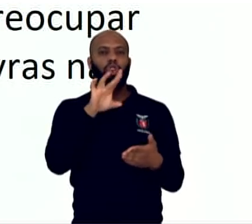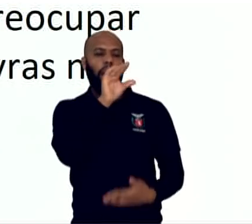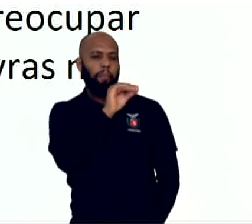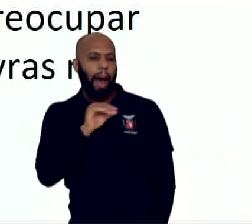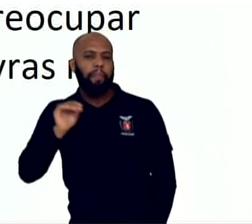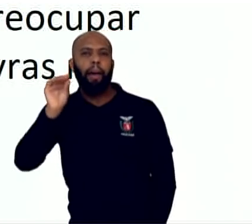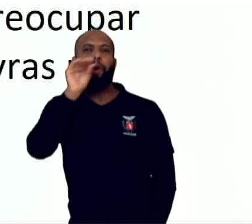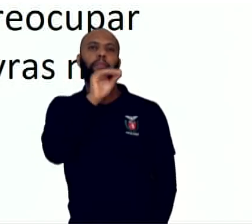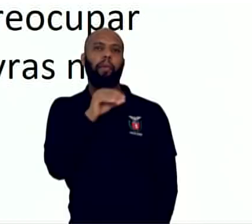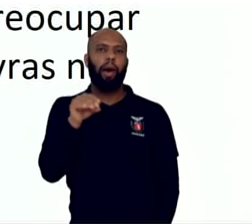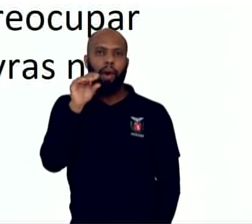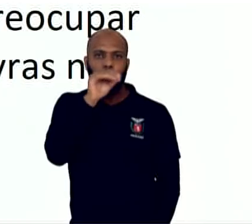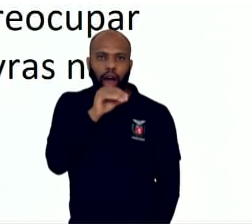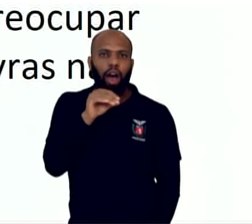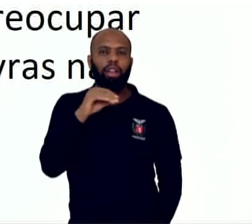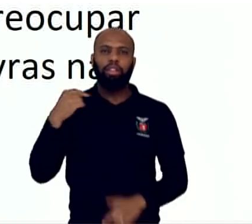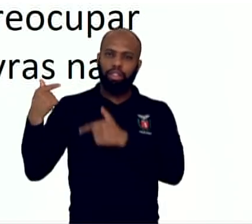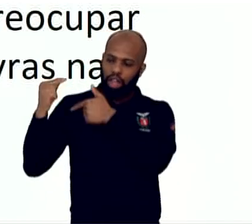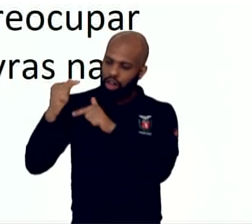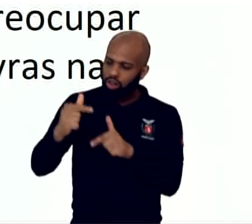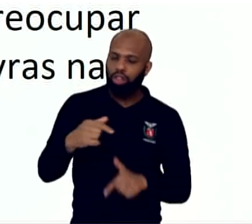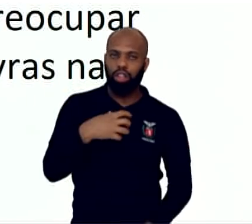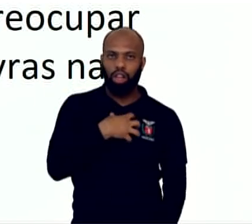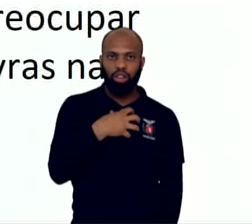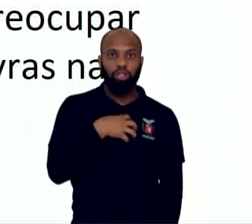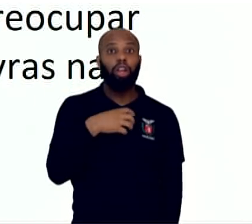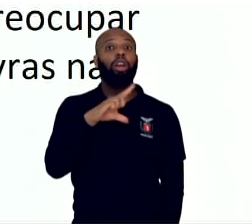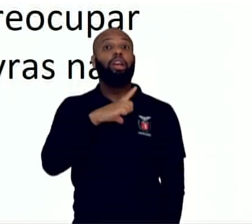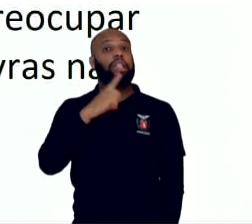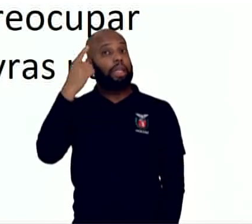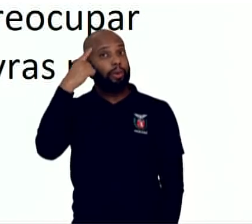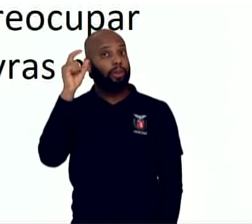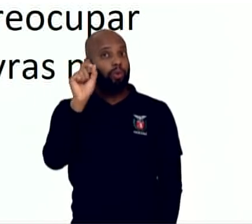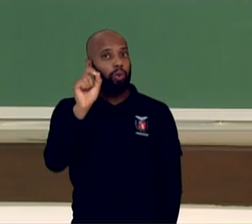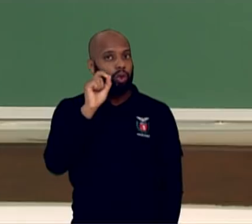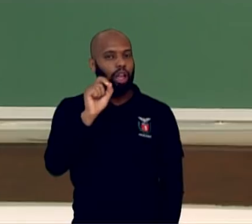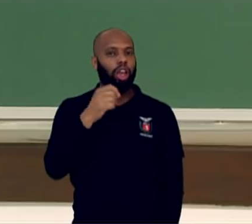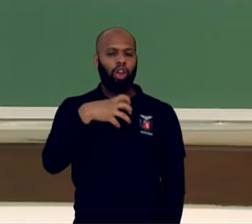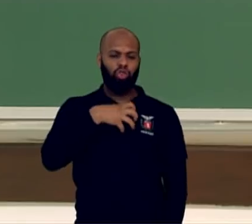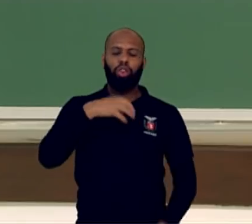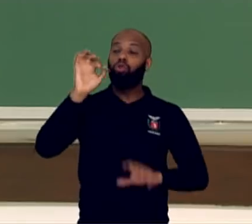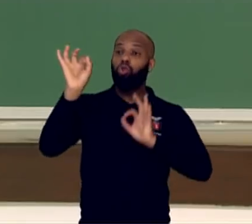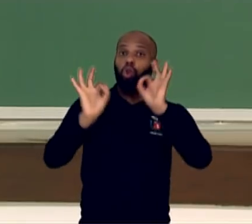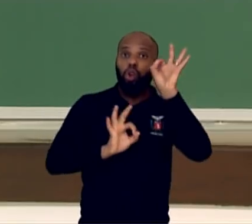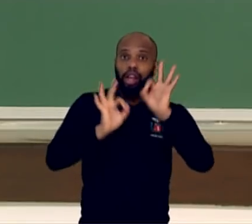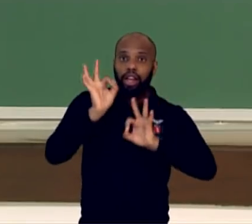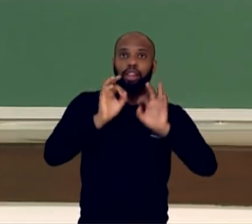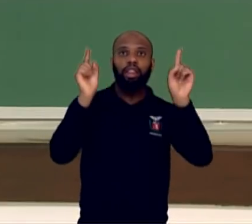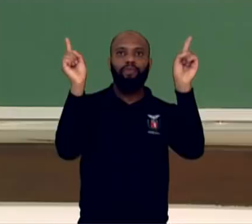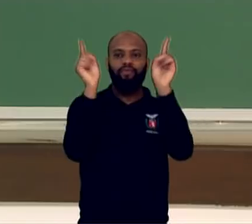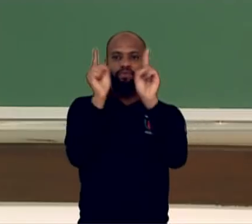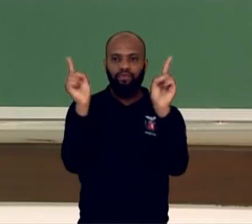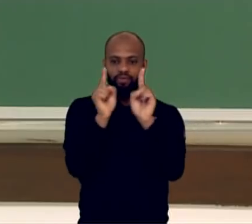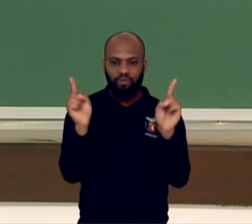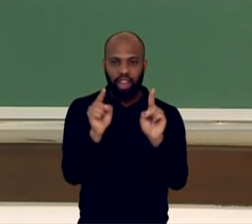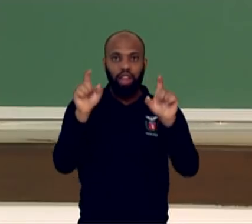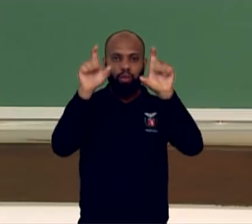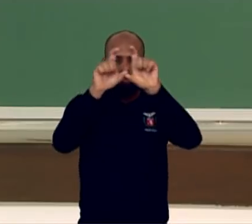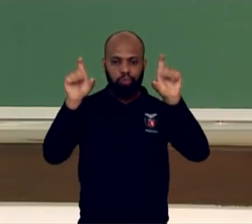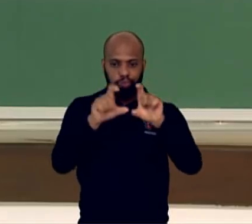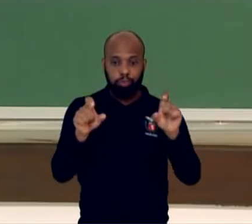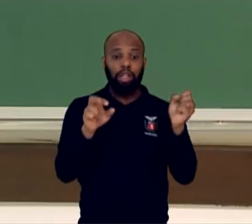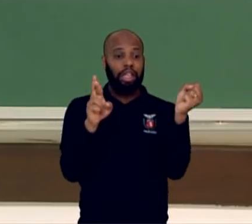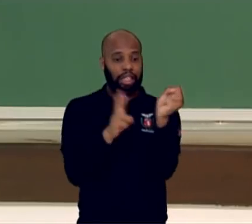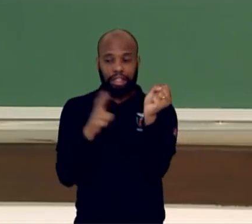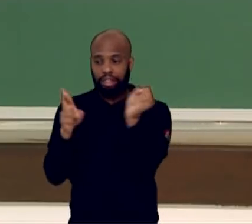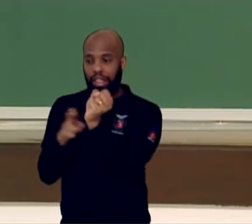as palavras mesmo, o poema mais tradicional, vocês têm que pensar na organização dos versos, estrofes, ritmo